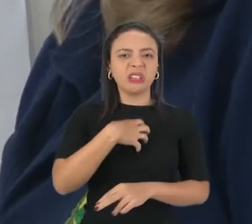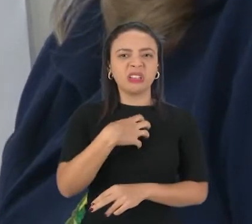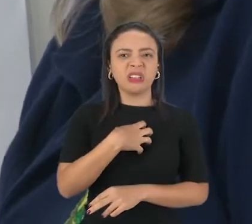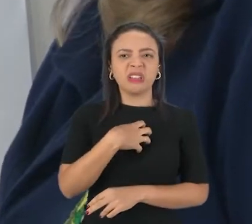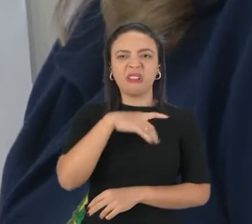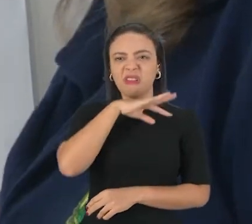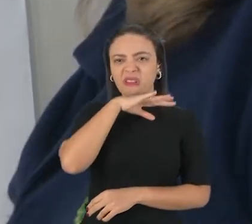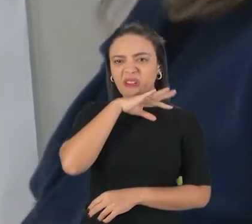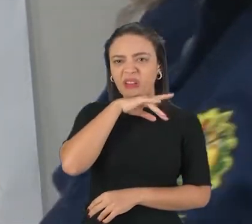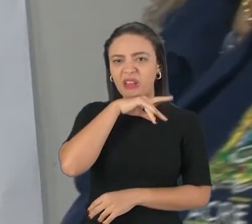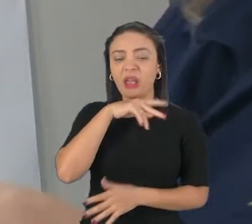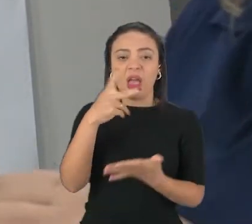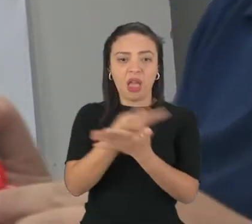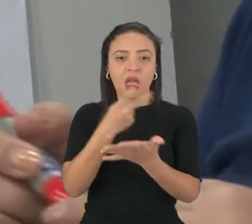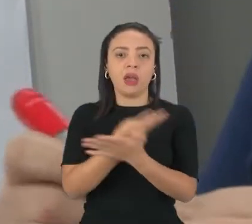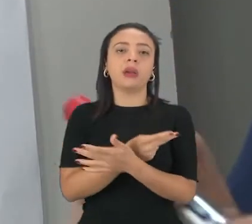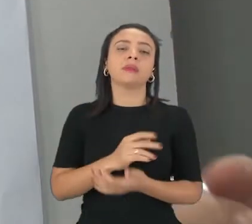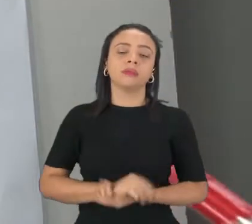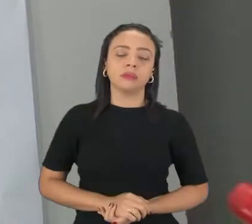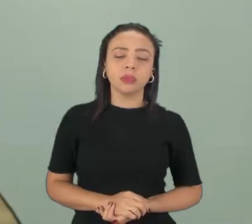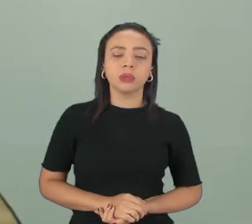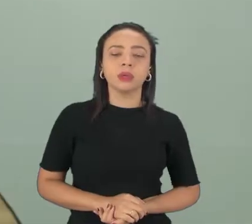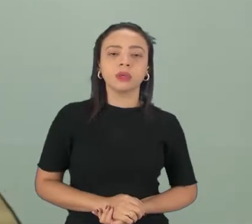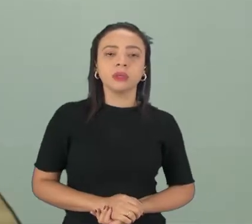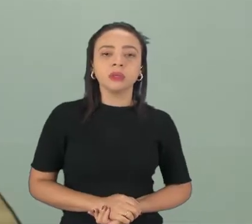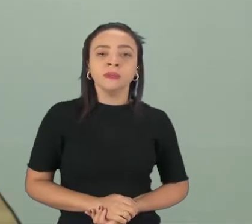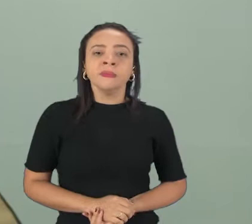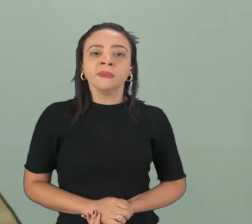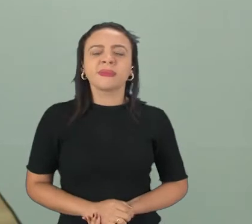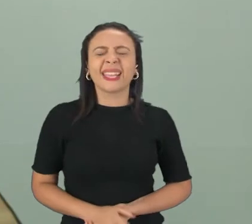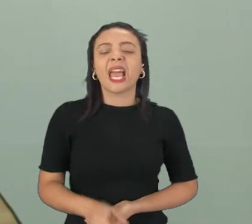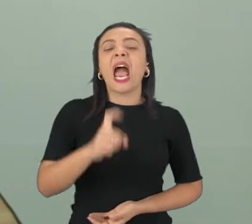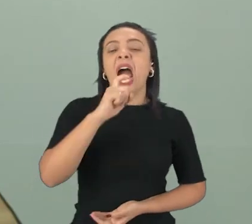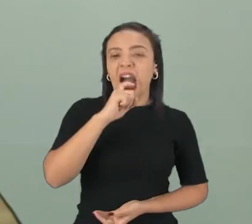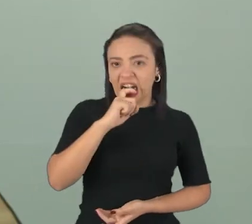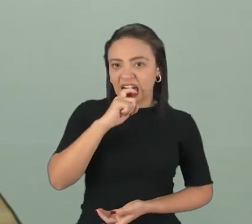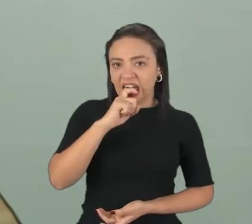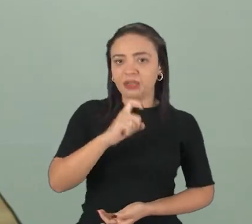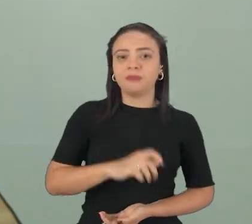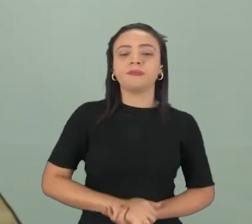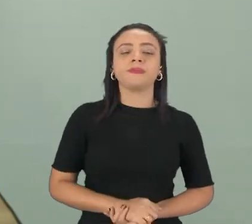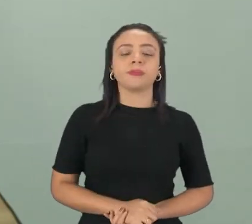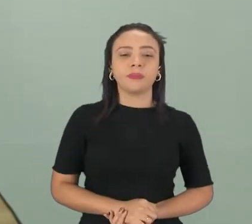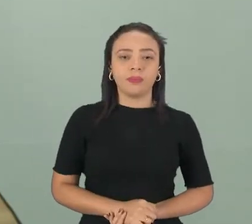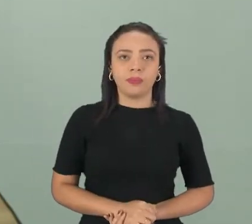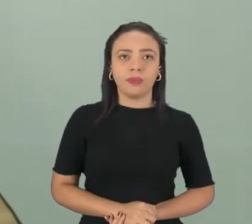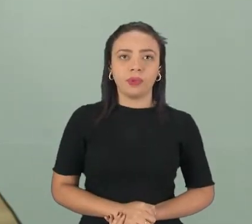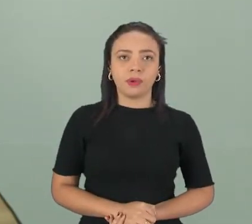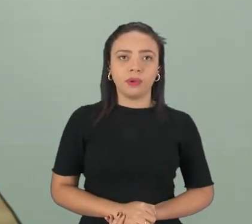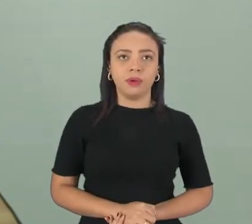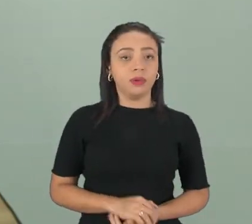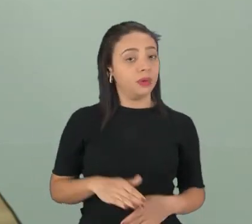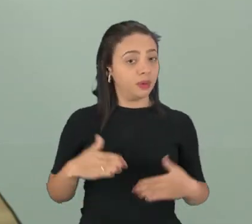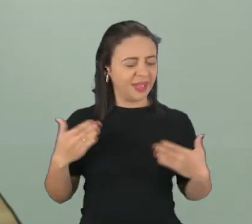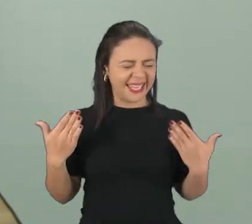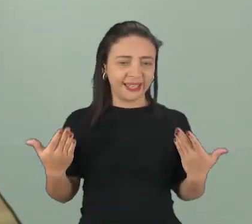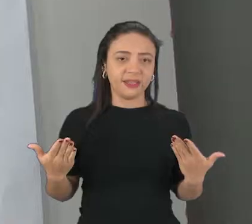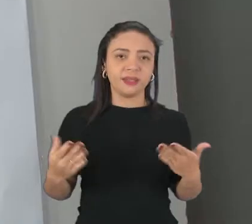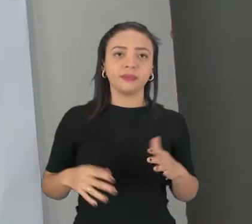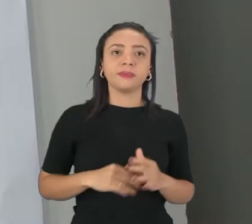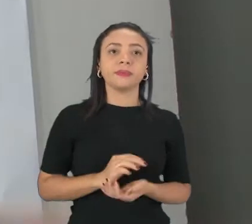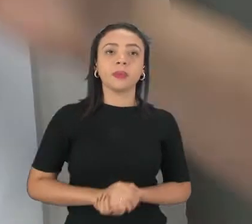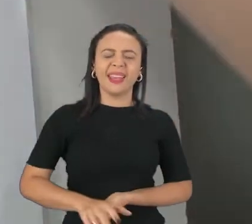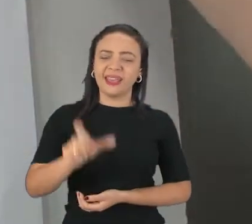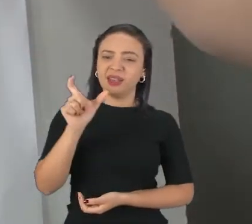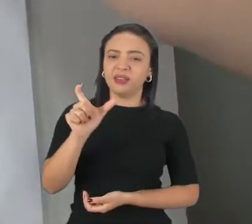feio, mas era o que ele sentia. Sentimento de inveja, ele estava invejoso. Esse termo